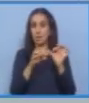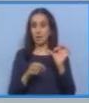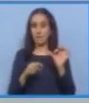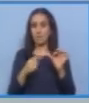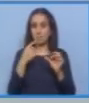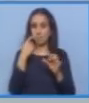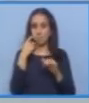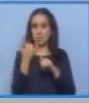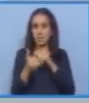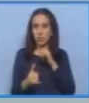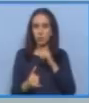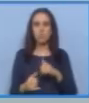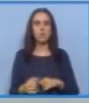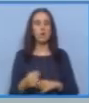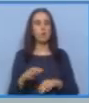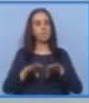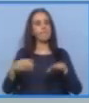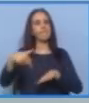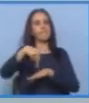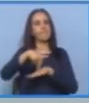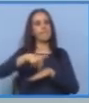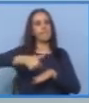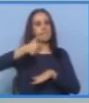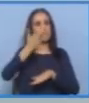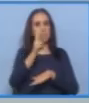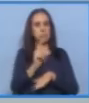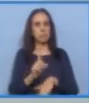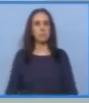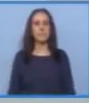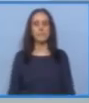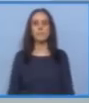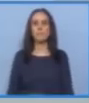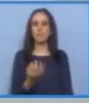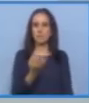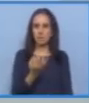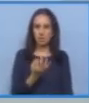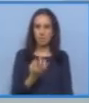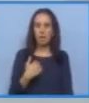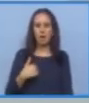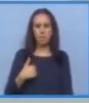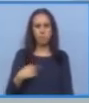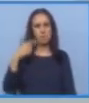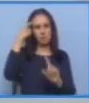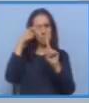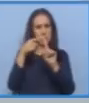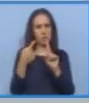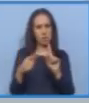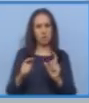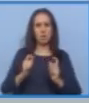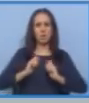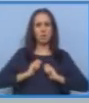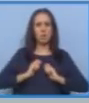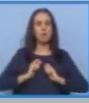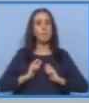risco. O púlpito não é um lugar cativo, não é? Exatamente, exatamente. Perceber que, sim, nós temos uma missão, e, no